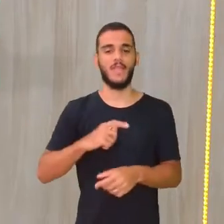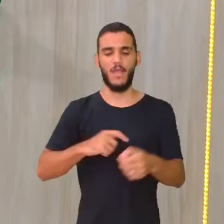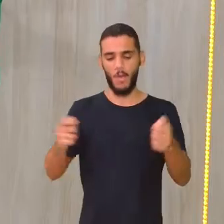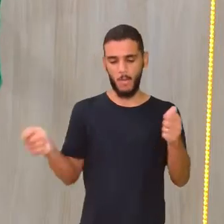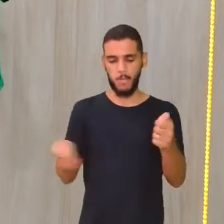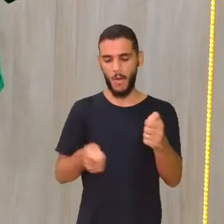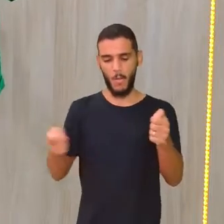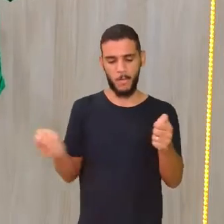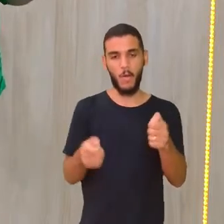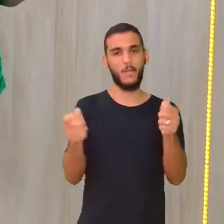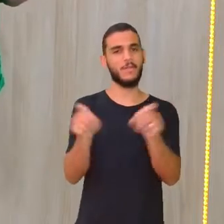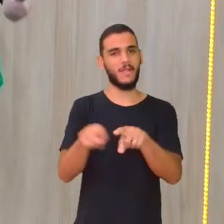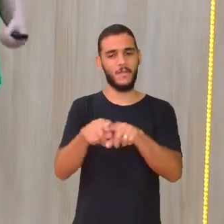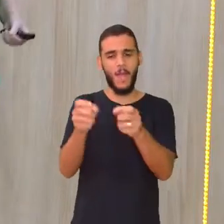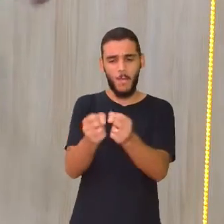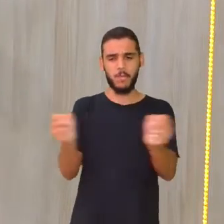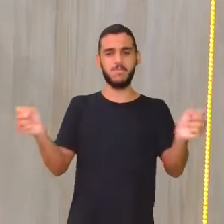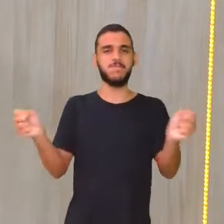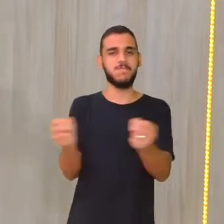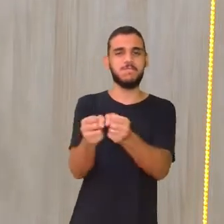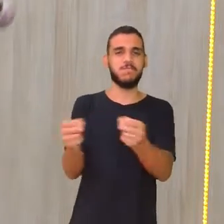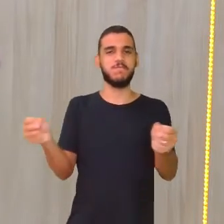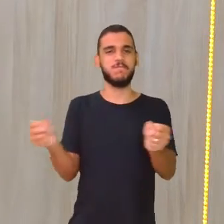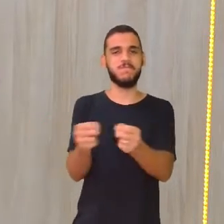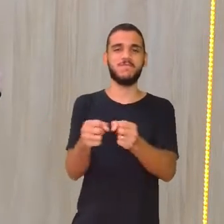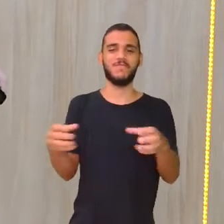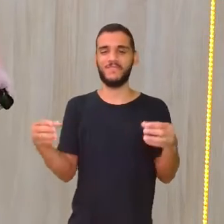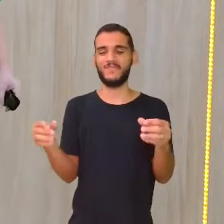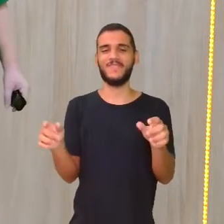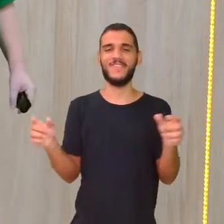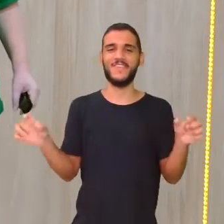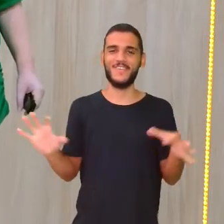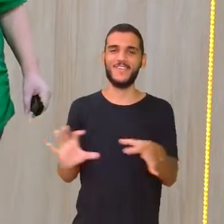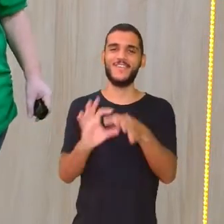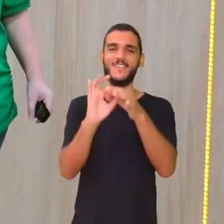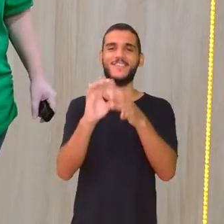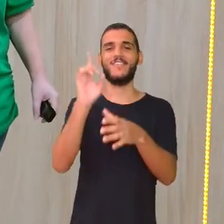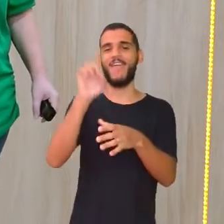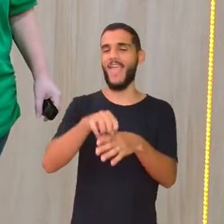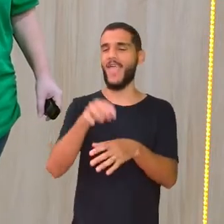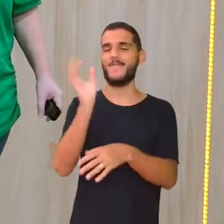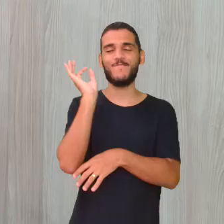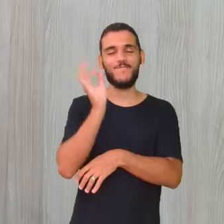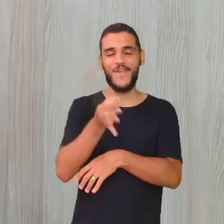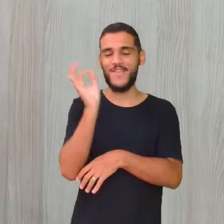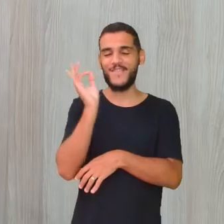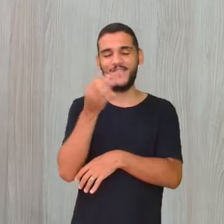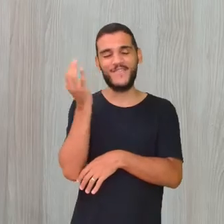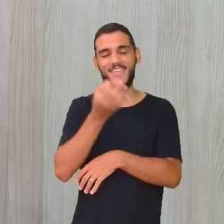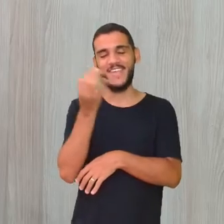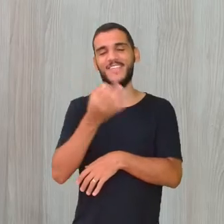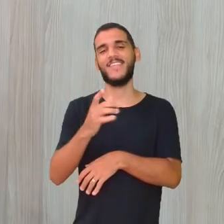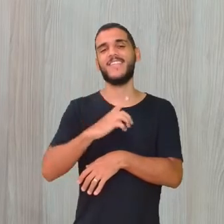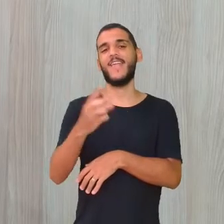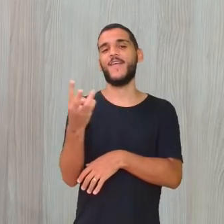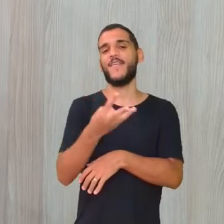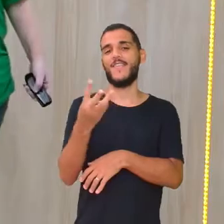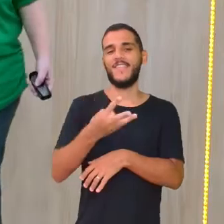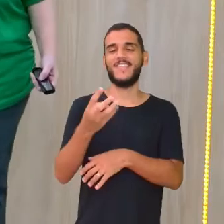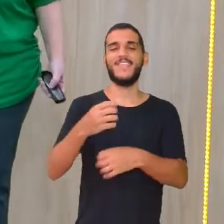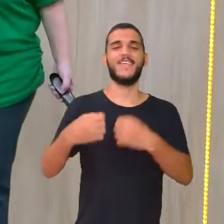a sanfona, que aí a gente vai ter o quê? Aí a combinação perfeita, né? O forrozinho pé de serra, né? Um trio de